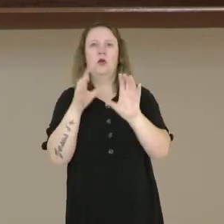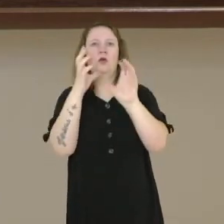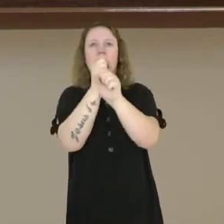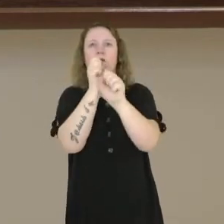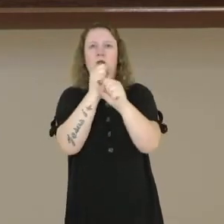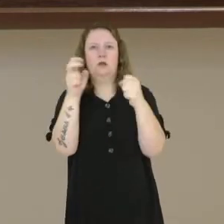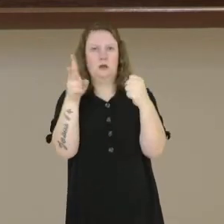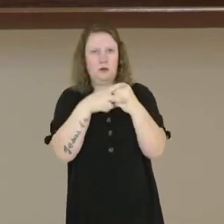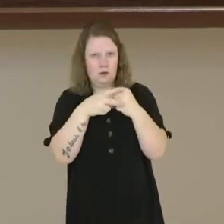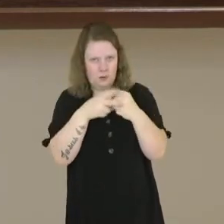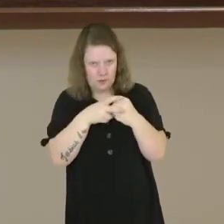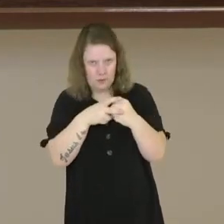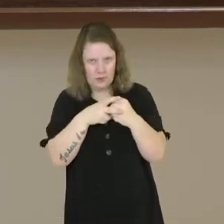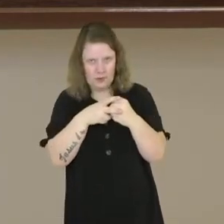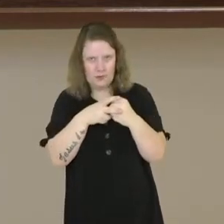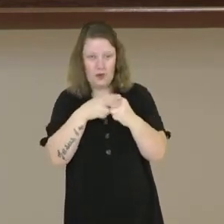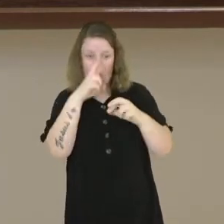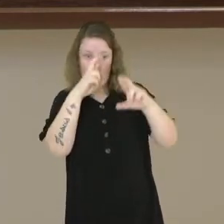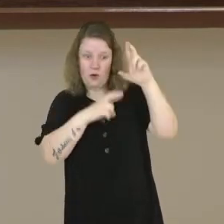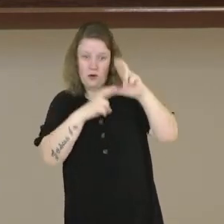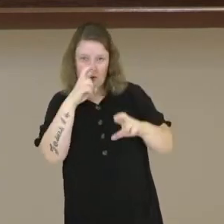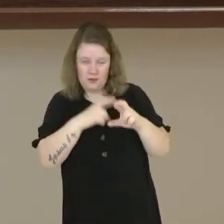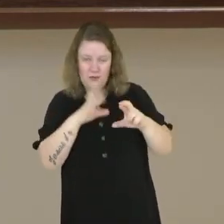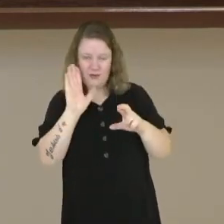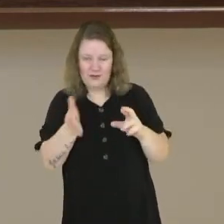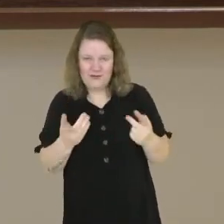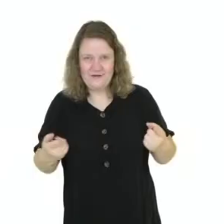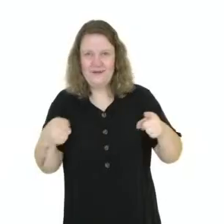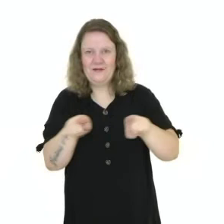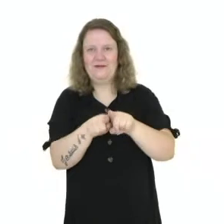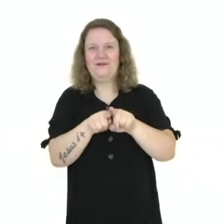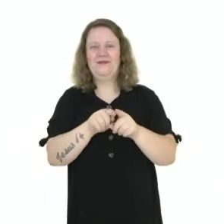oração. Analisem e daqui a pouquinho eu volto.